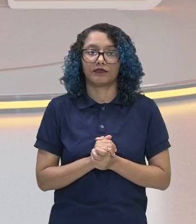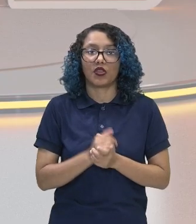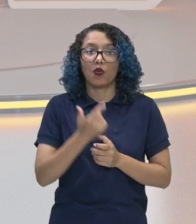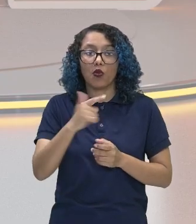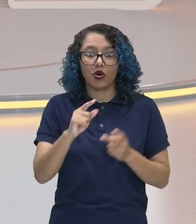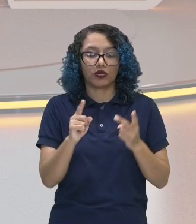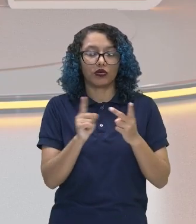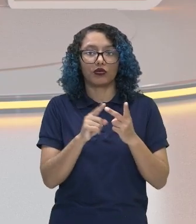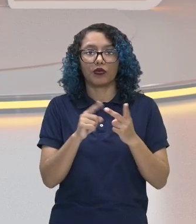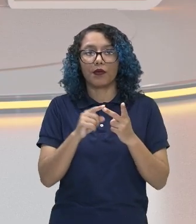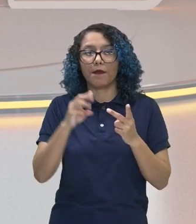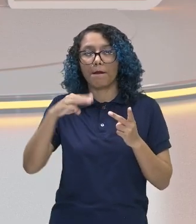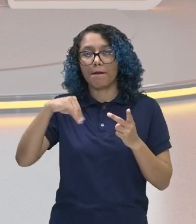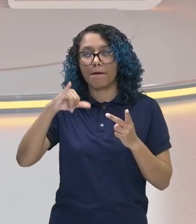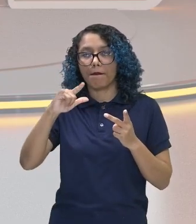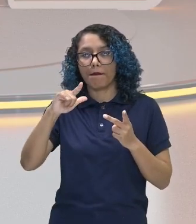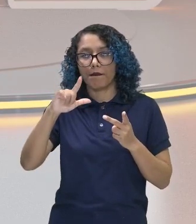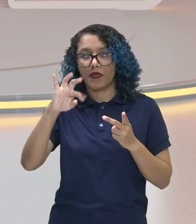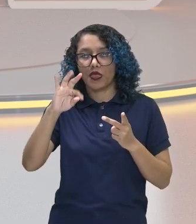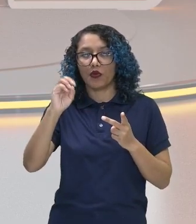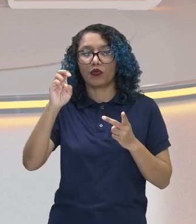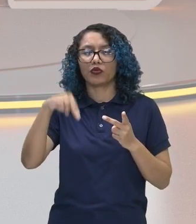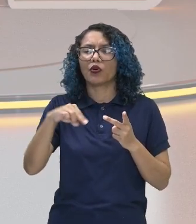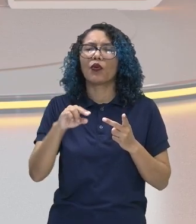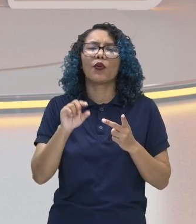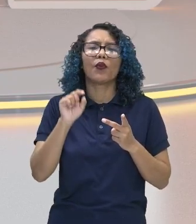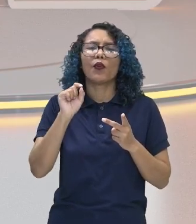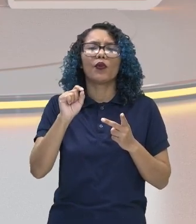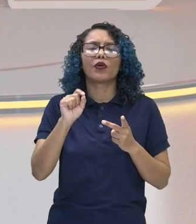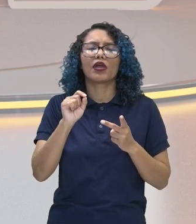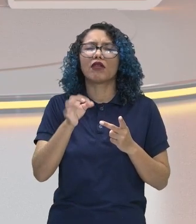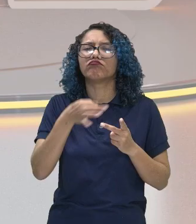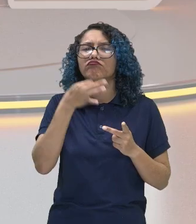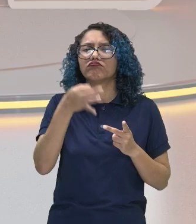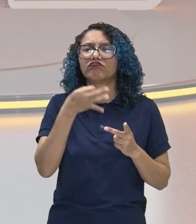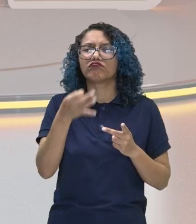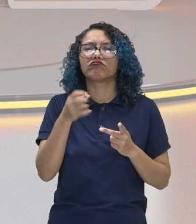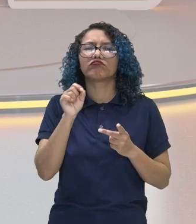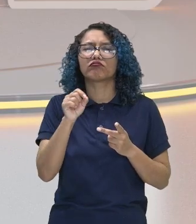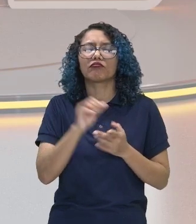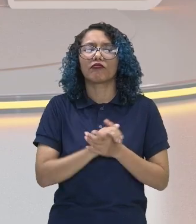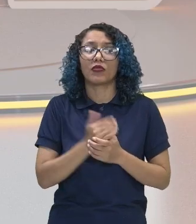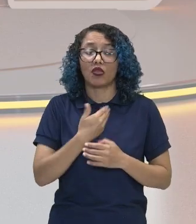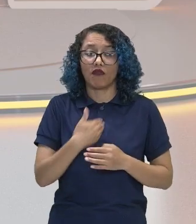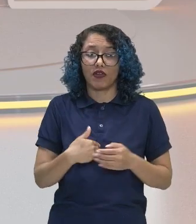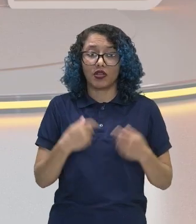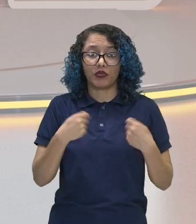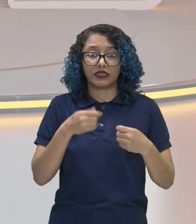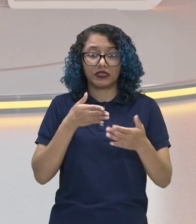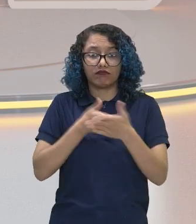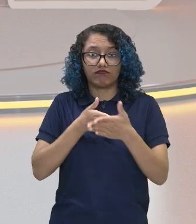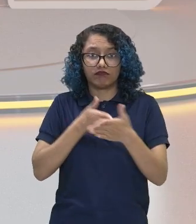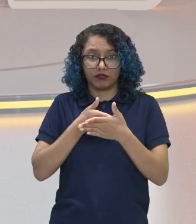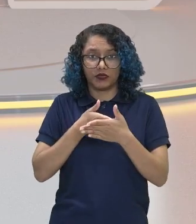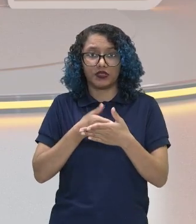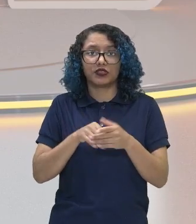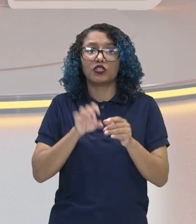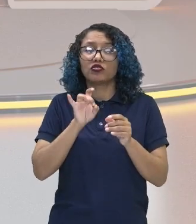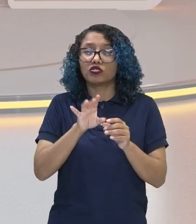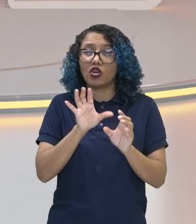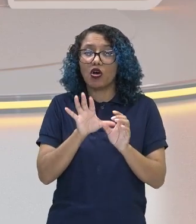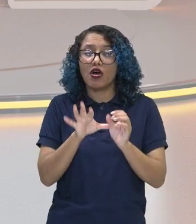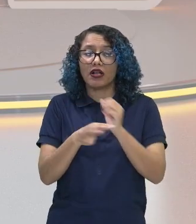Que argumenta que o Estado deve se limitar a garantir a ordem e a